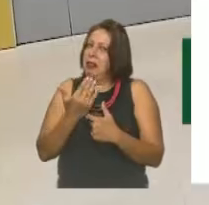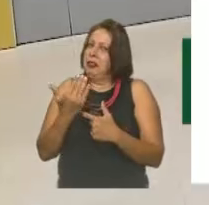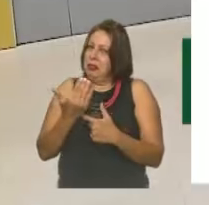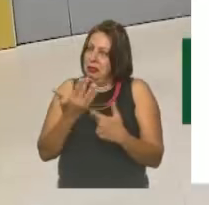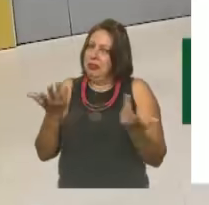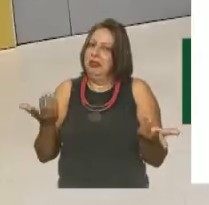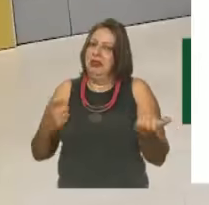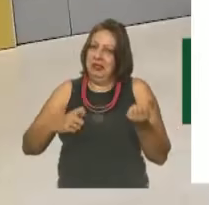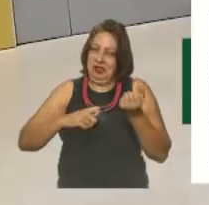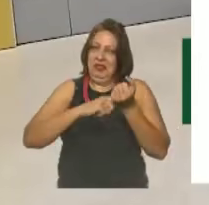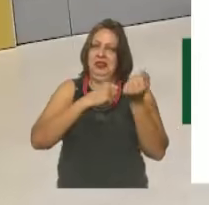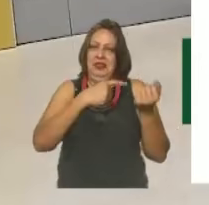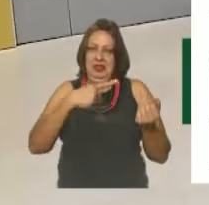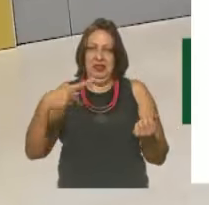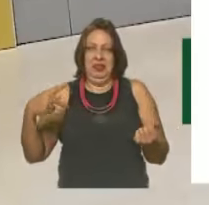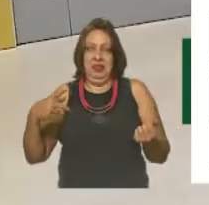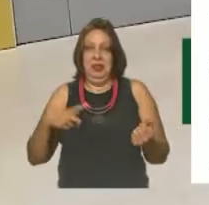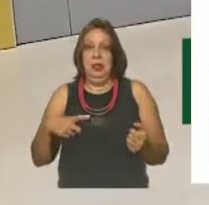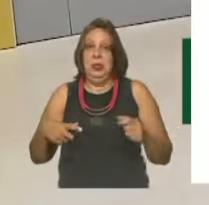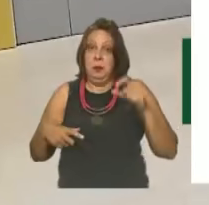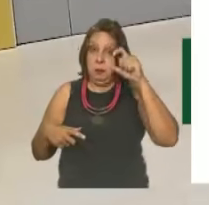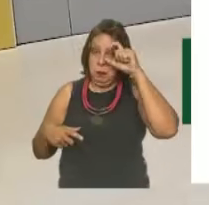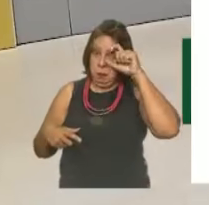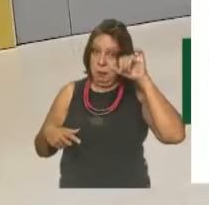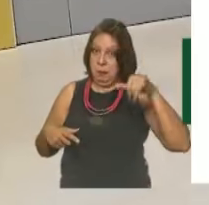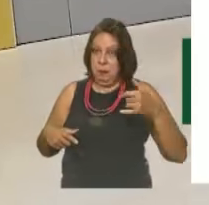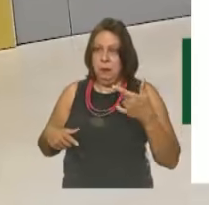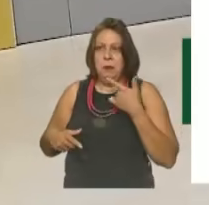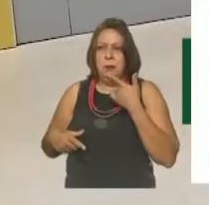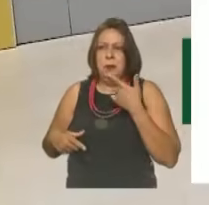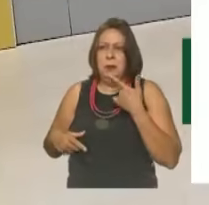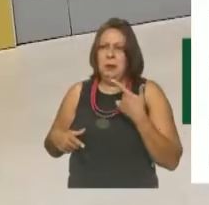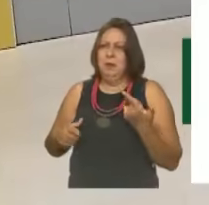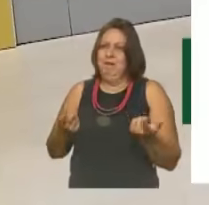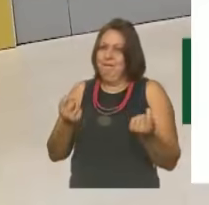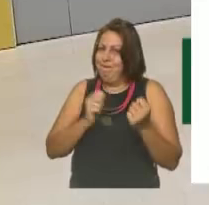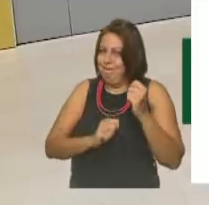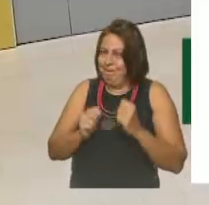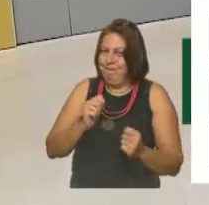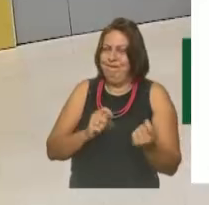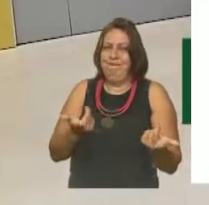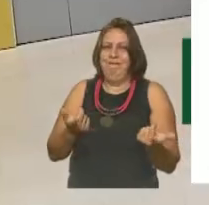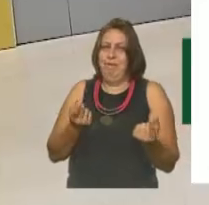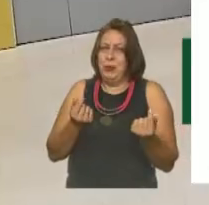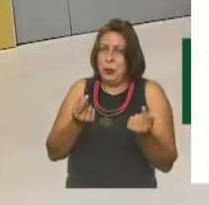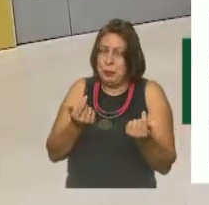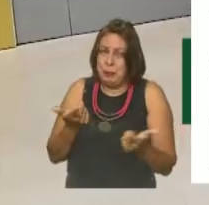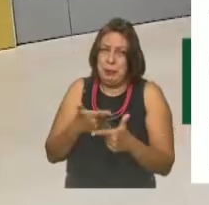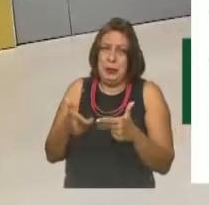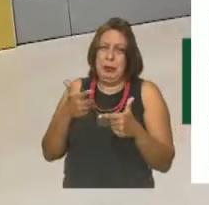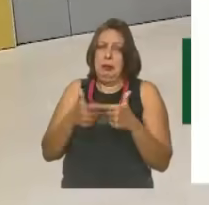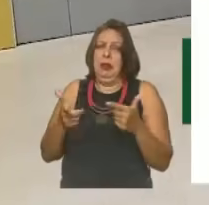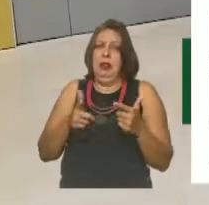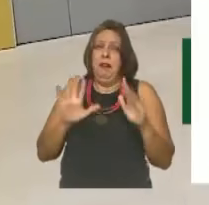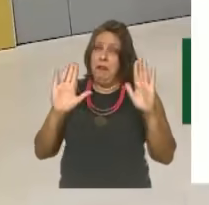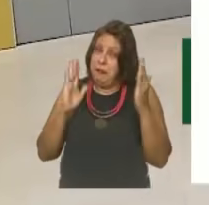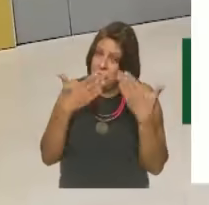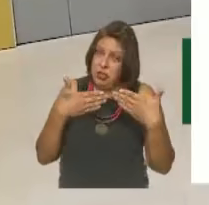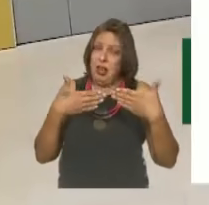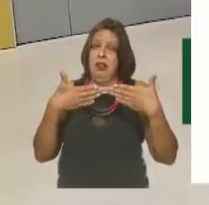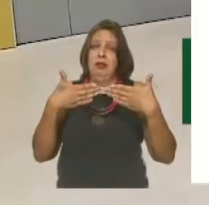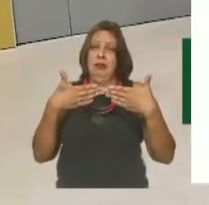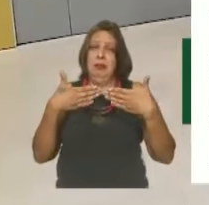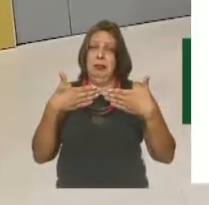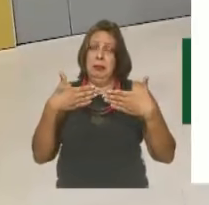Com certeza, a premiação, né? Aí do Cajucap, né, a situação econômica está assim instável, né? Muitos locais fechados por